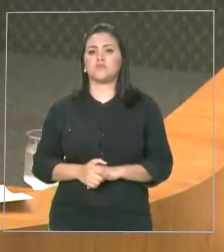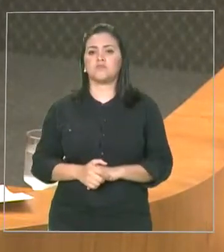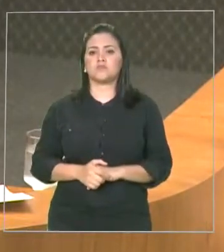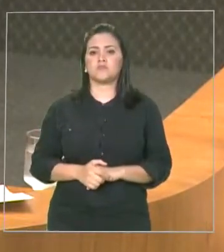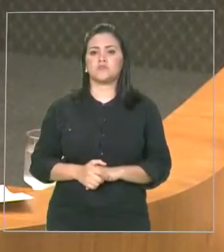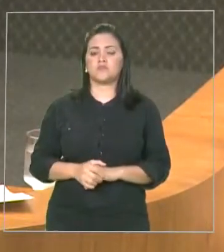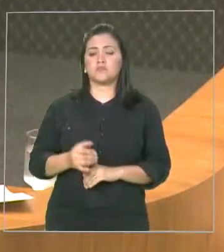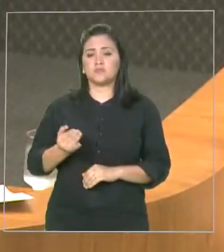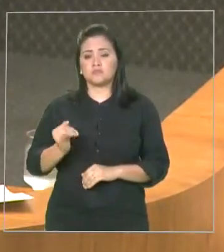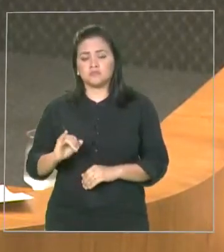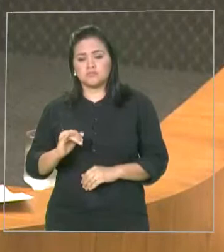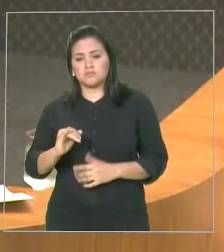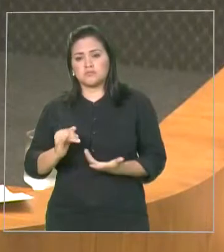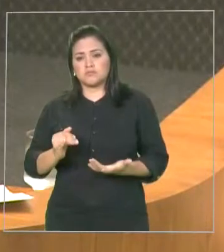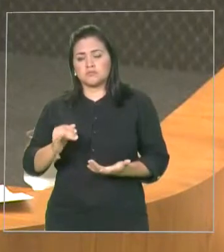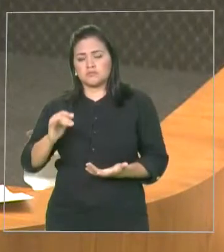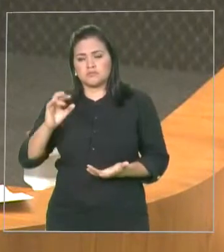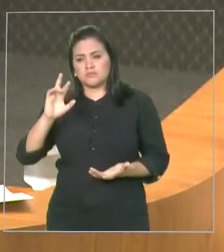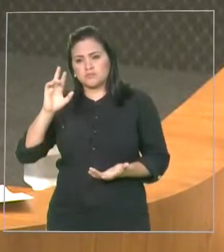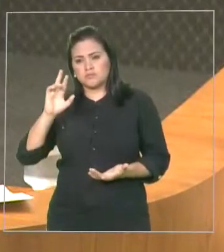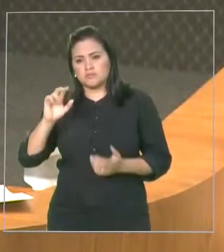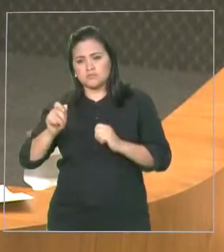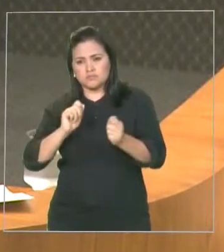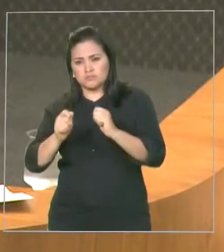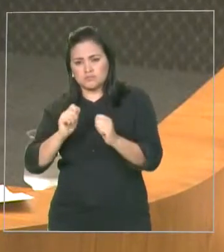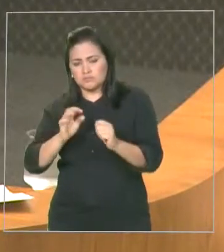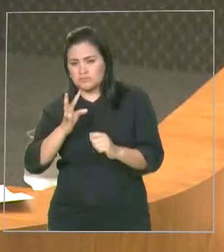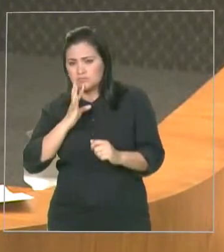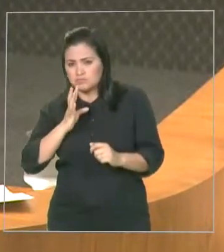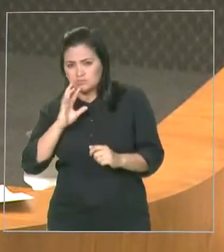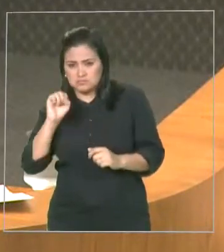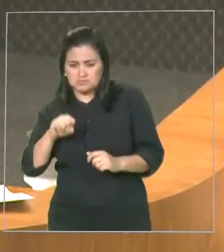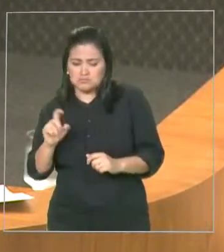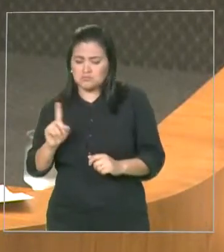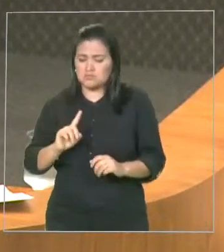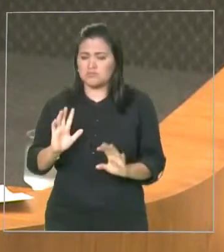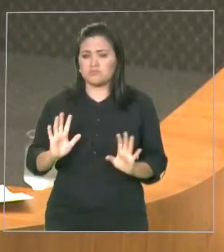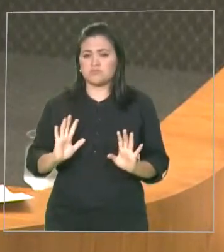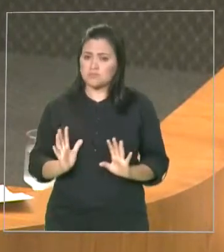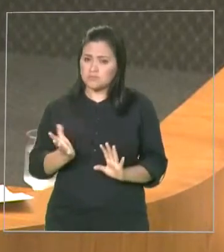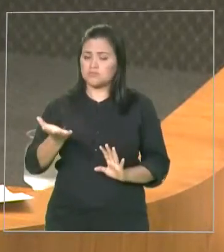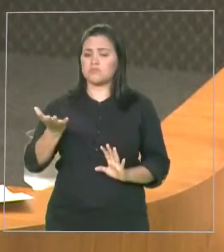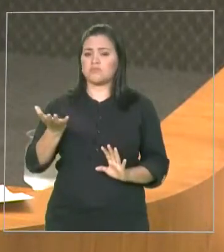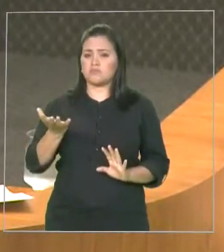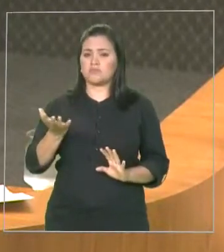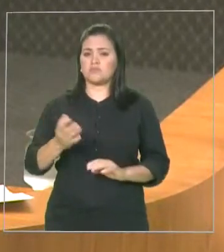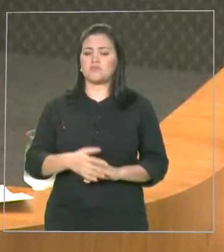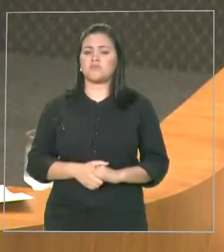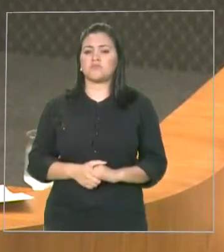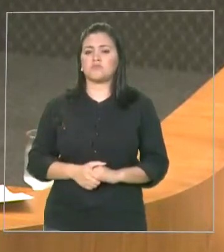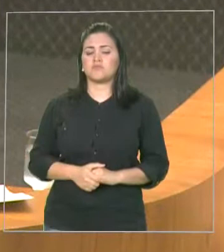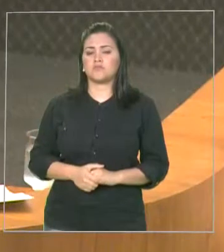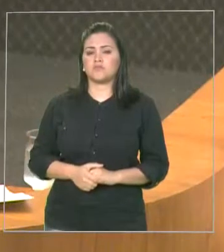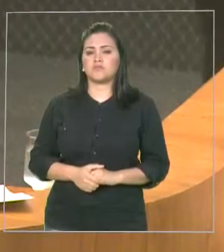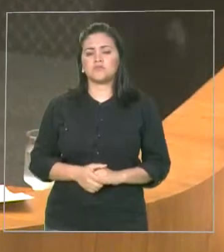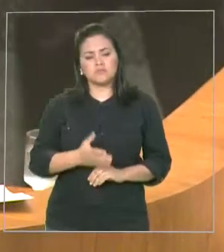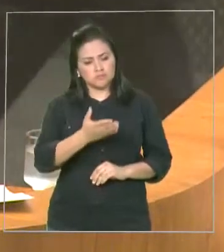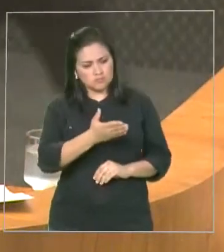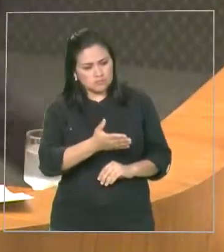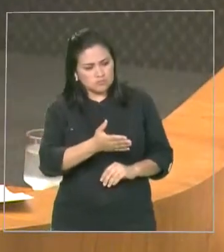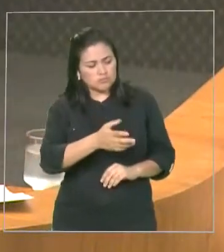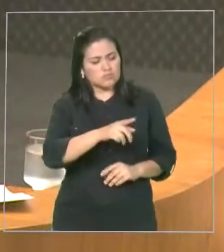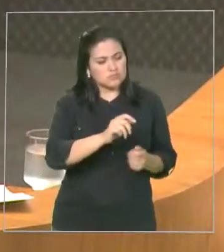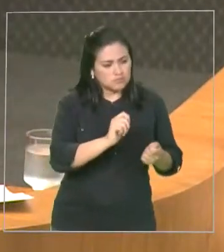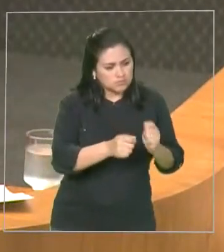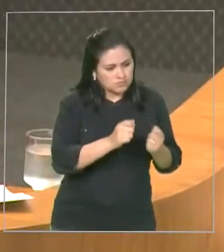dos gestores. Vossa Excelência foi gestor e eu acho que assim, é uma exceção, graças a Deus, e fico feliz por